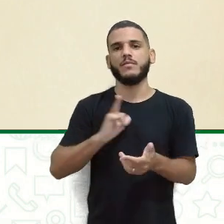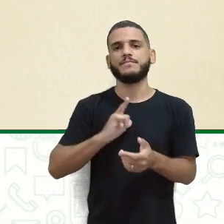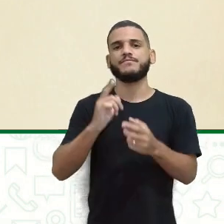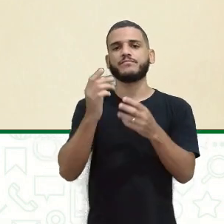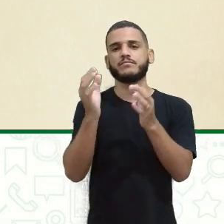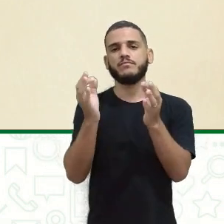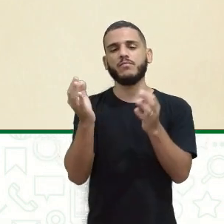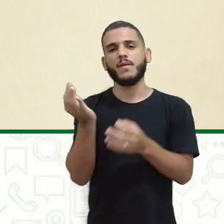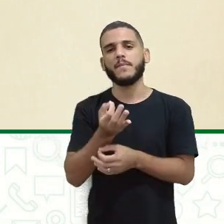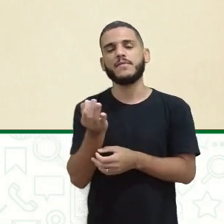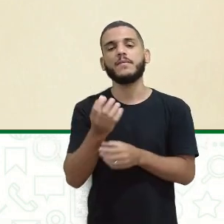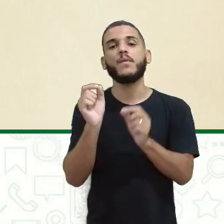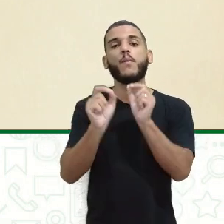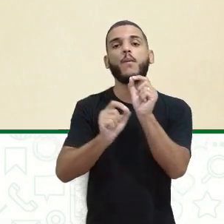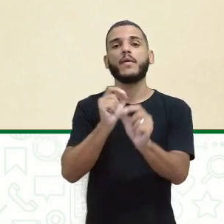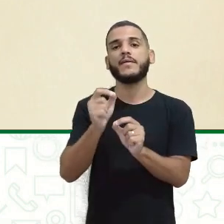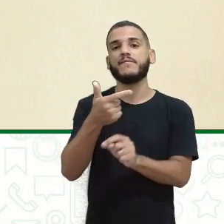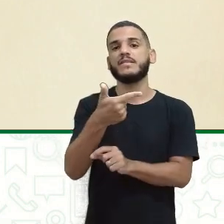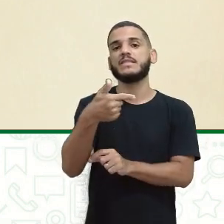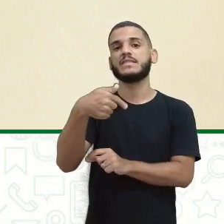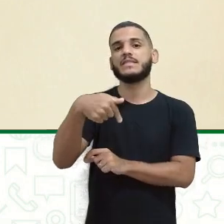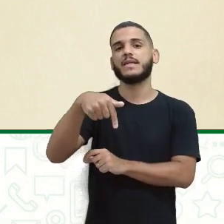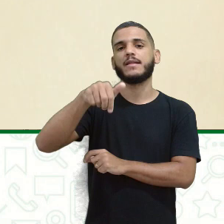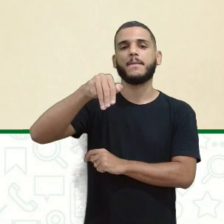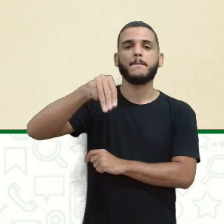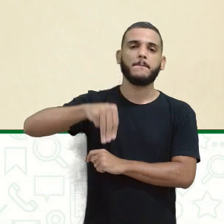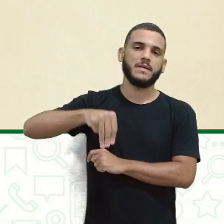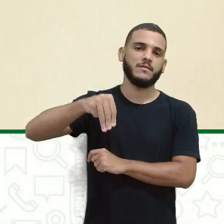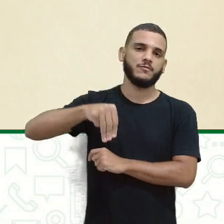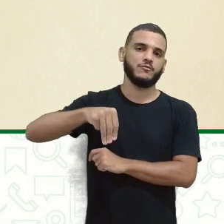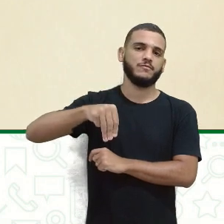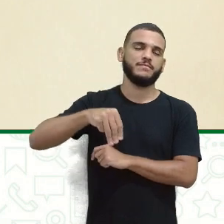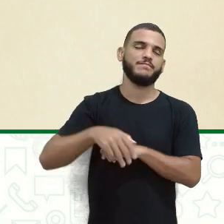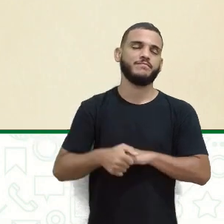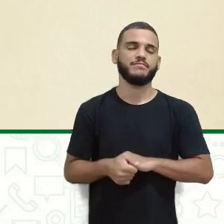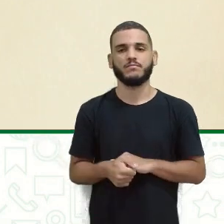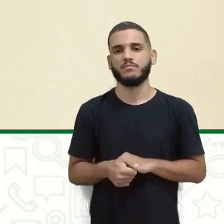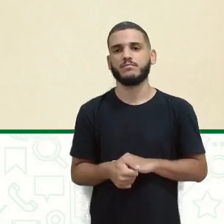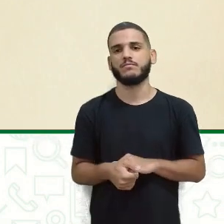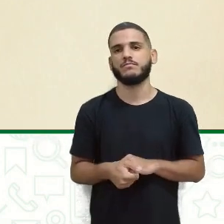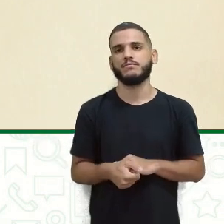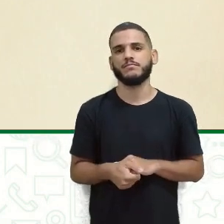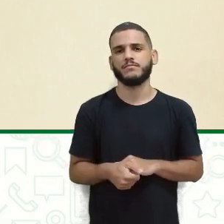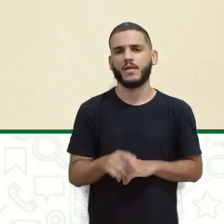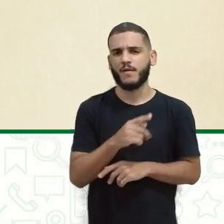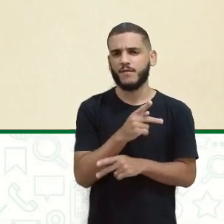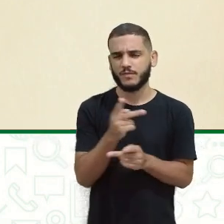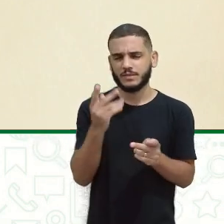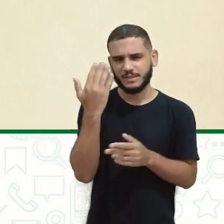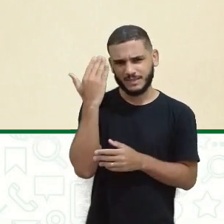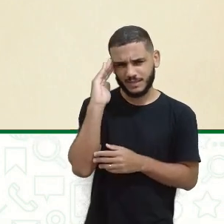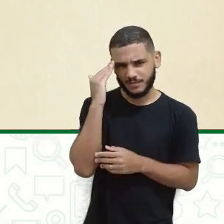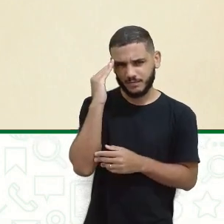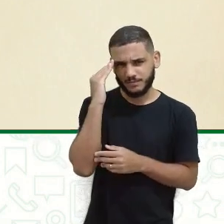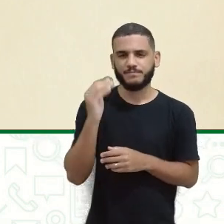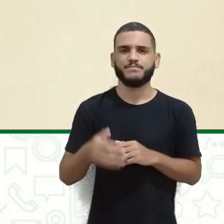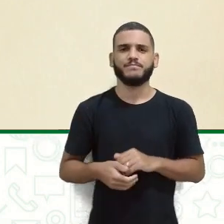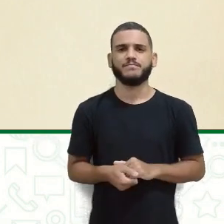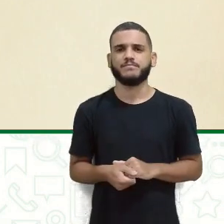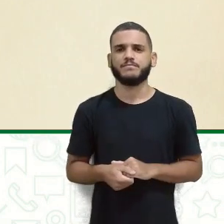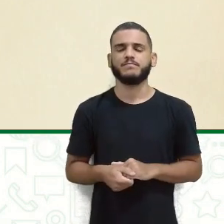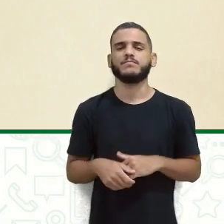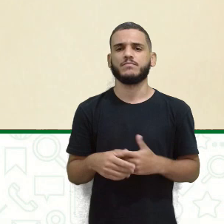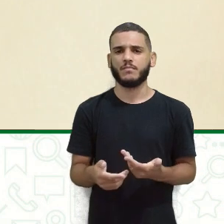exatamente 27 metros cúbicos. Compreenderam? O que